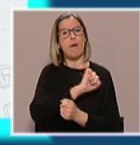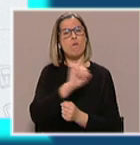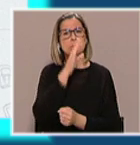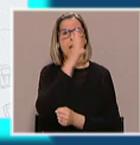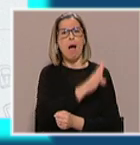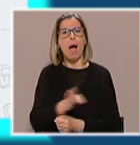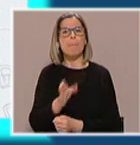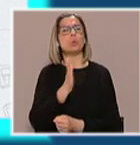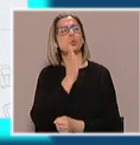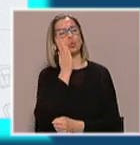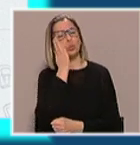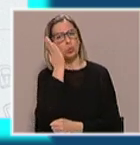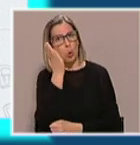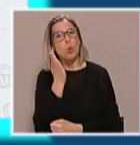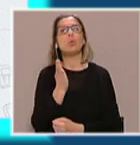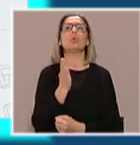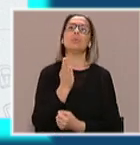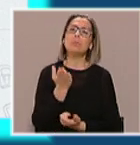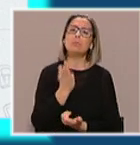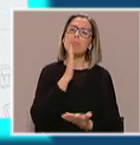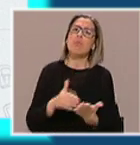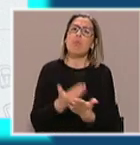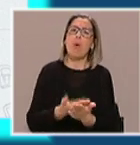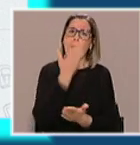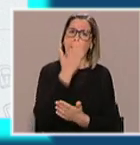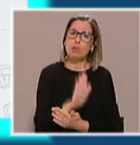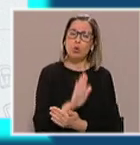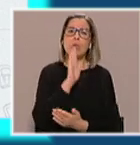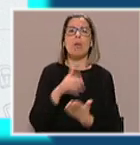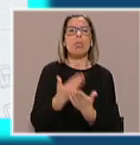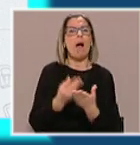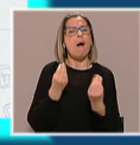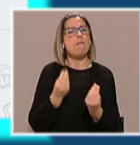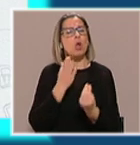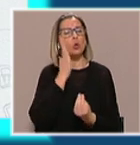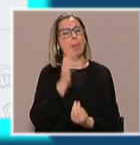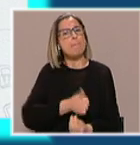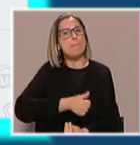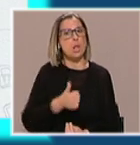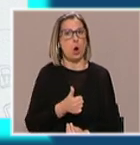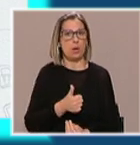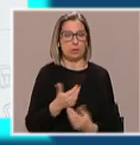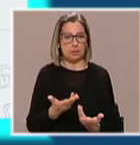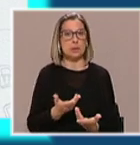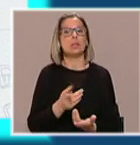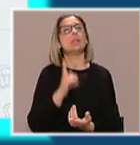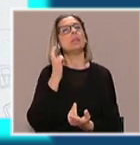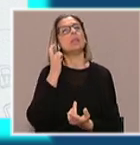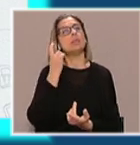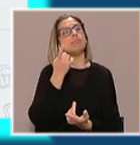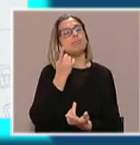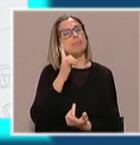de sono, propondo atitudes para melhorar essa mesma qualidade. Relembrar que mente